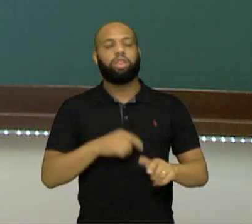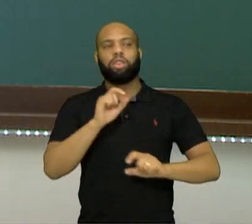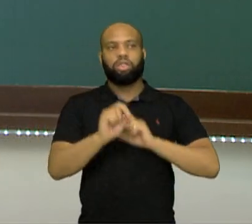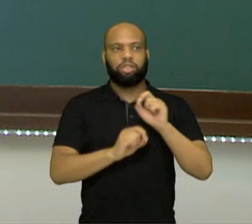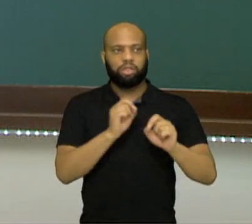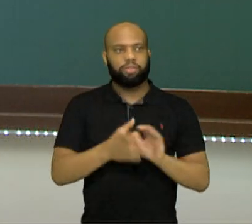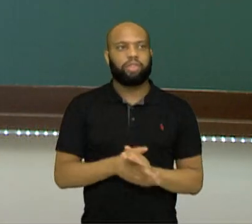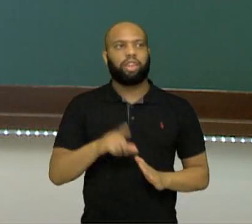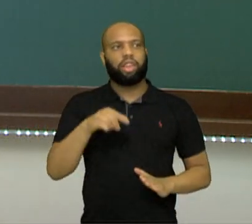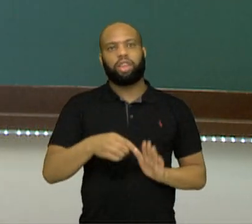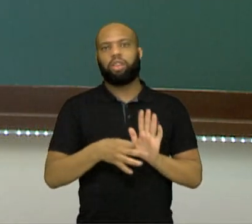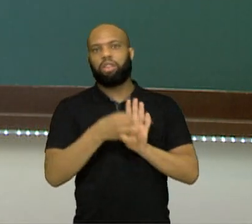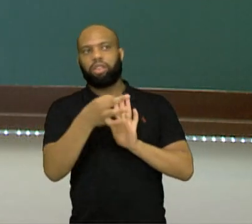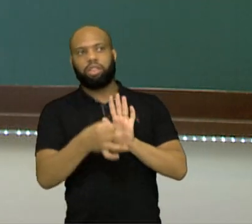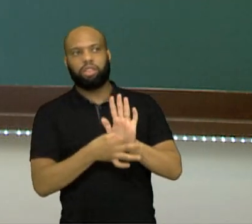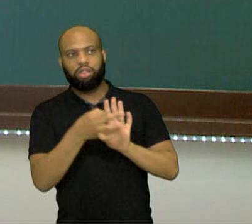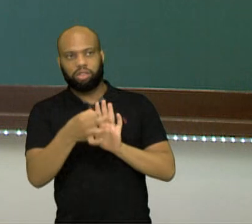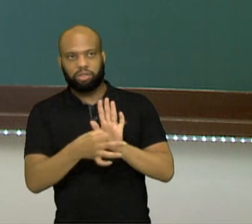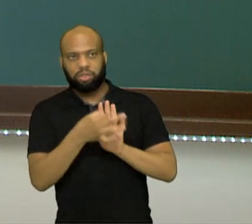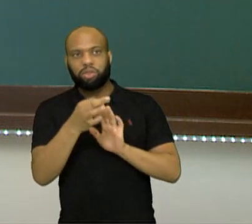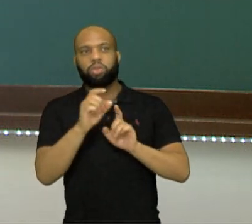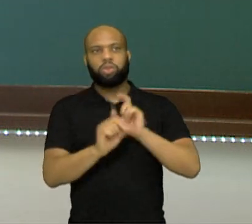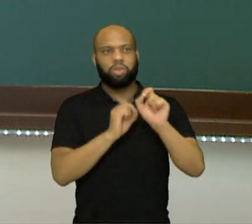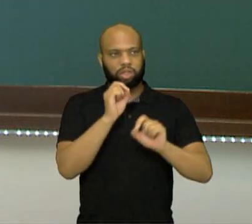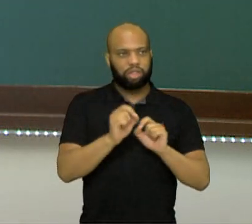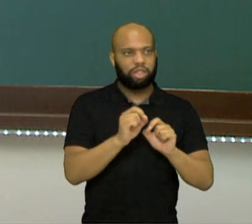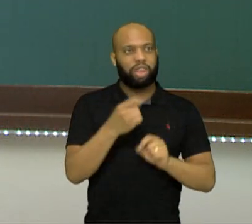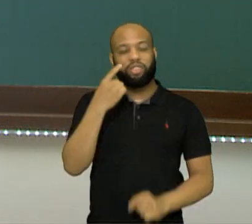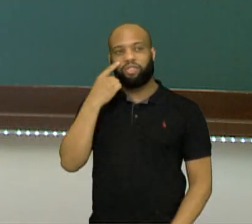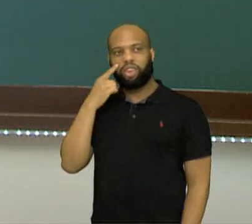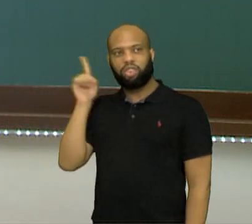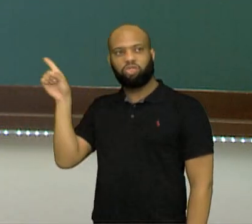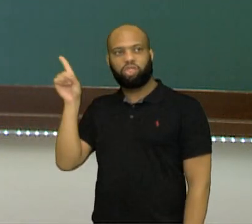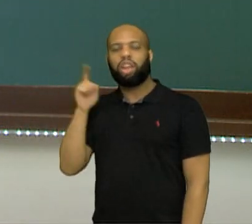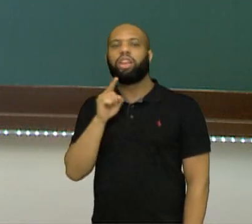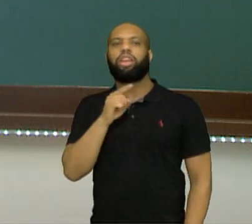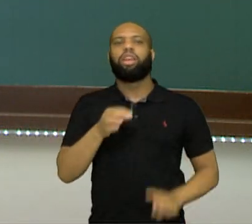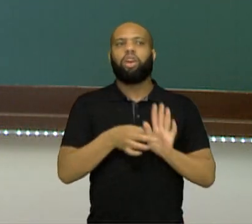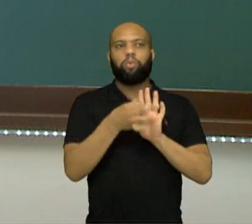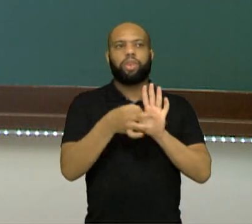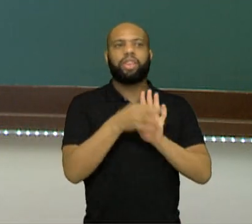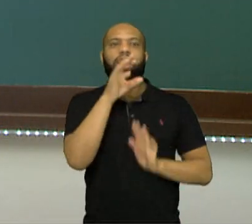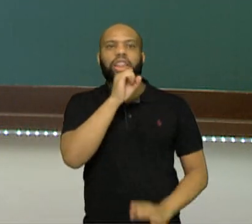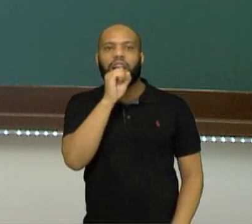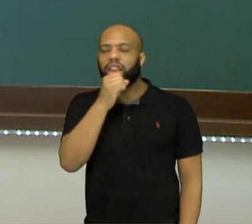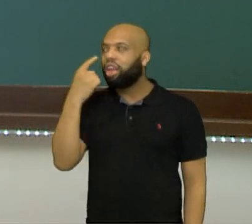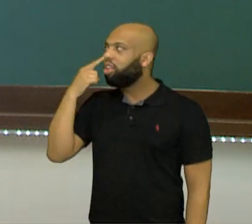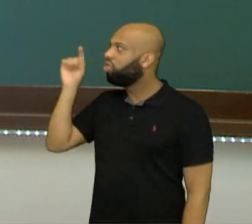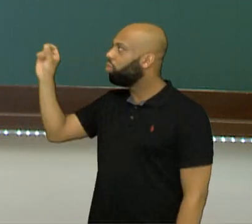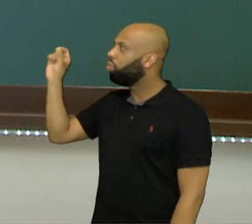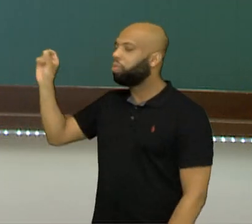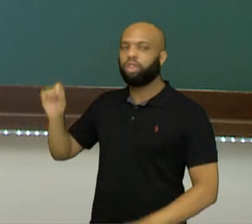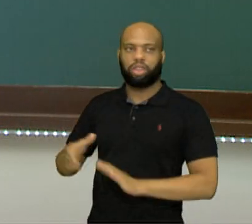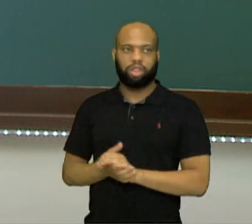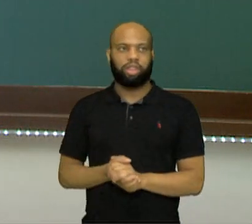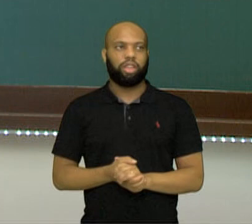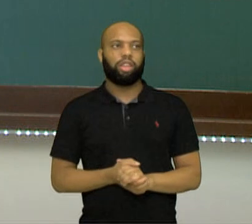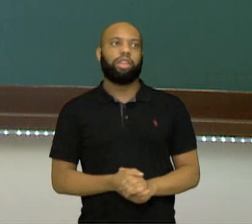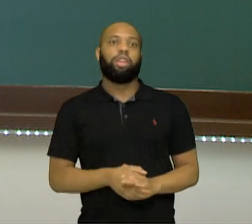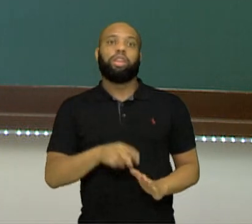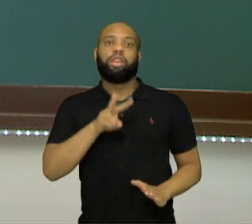chamada argumentação ad hominem. O que é uma argumentação ad hominem? É aquela argumentação que